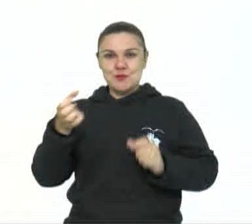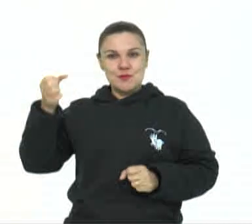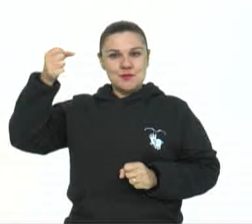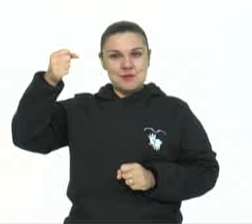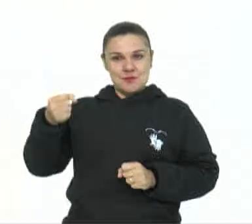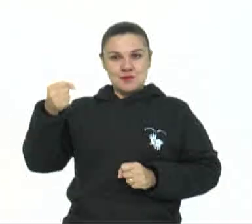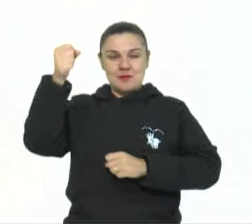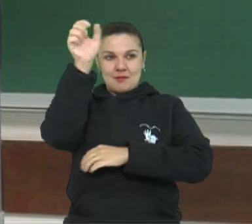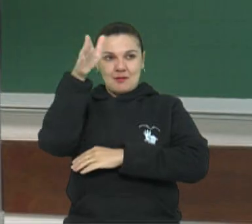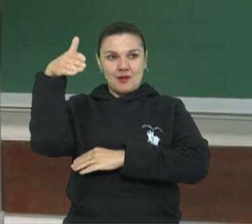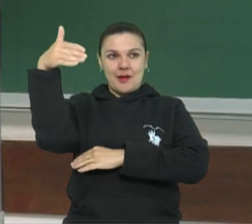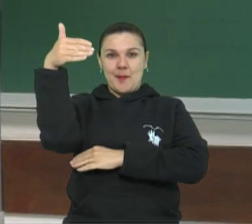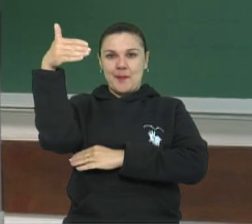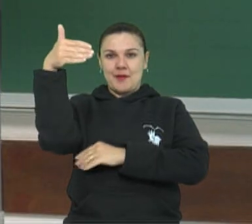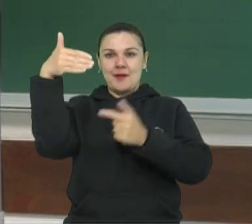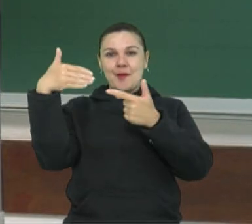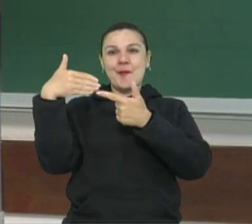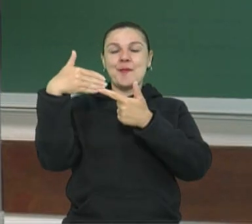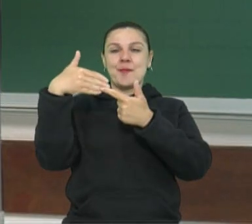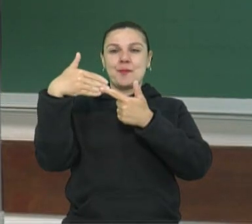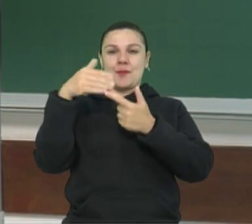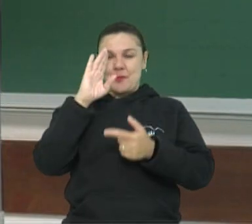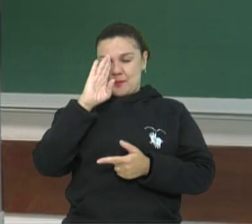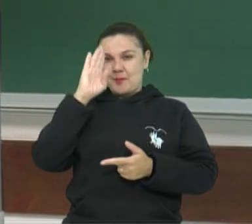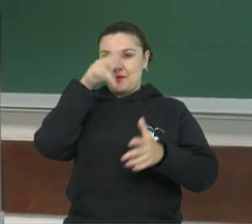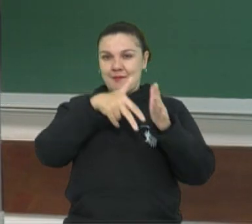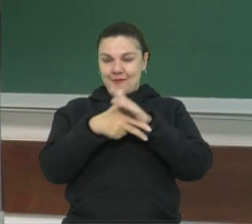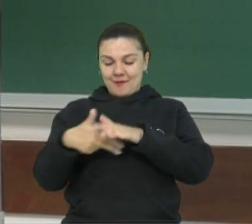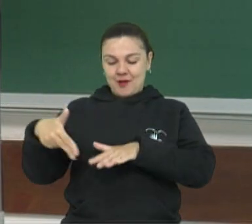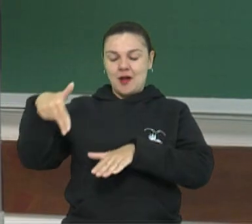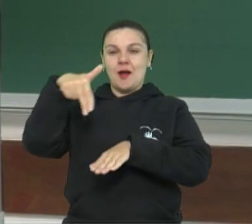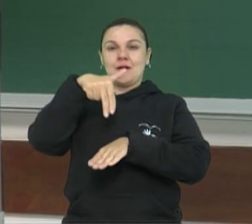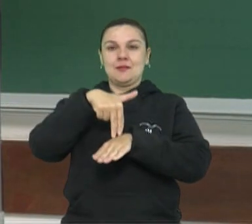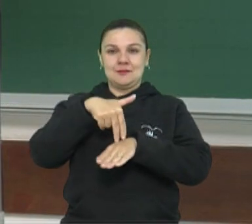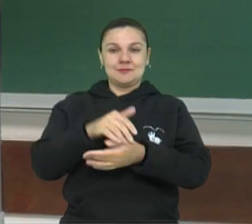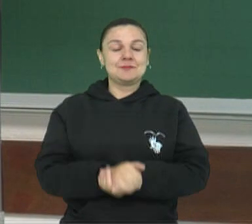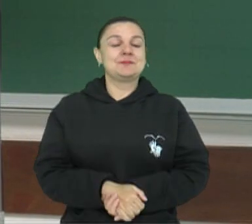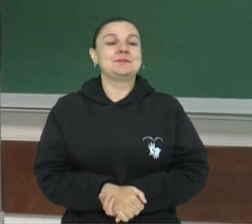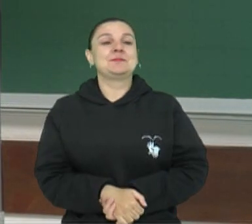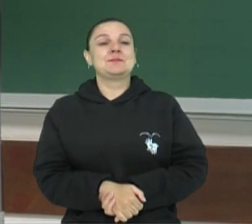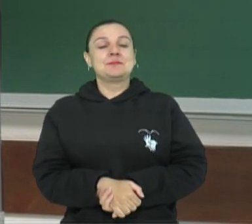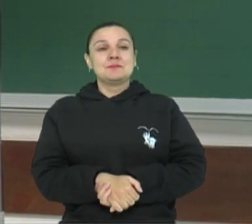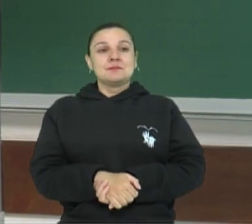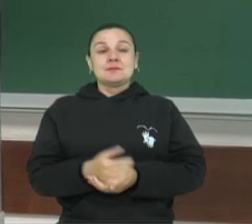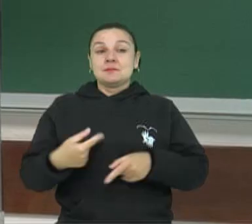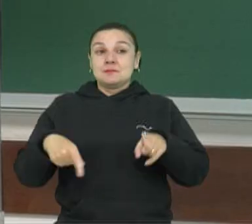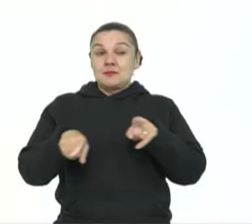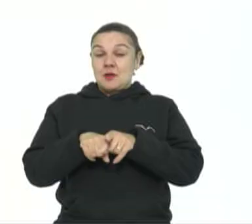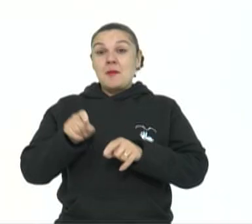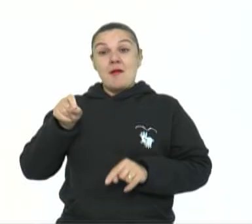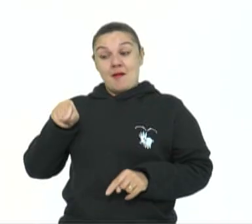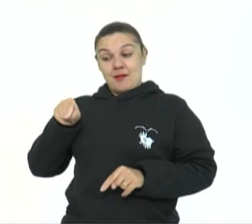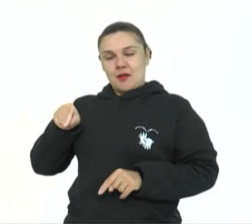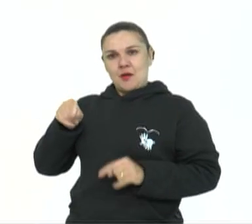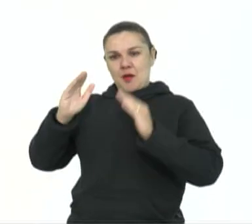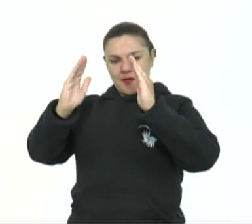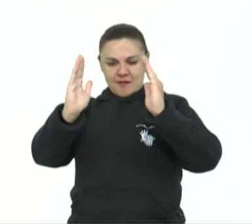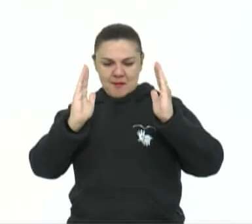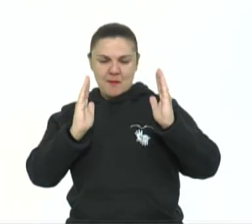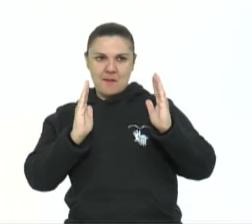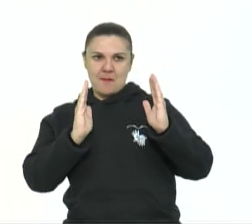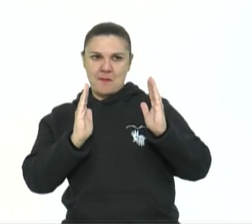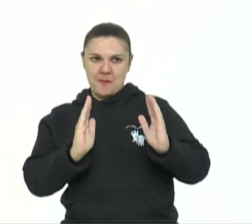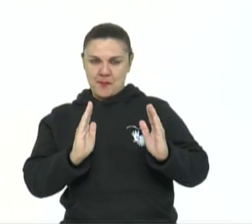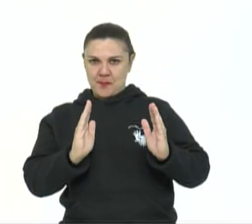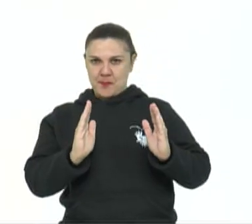a bandeira, que é o ícone, né? Da ressurreição, é o estandarte, né? Nós temos aqui também, na parte